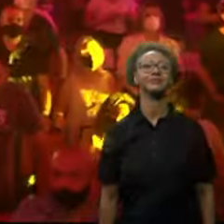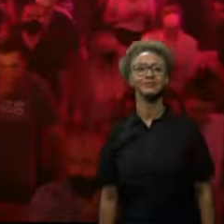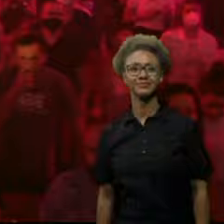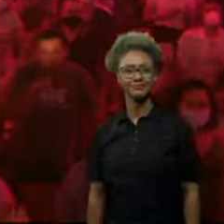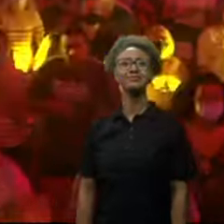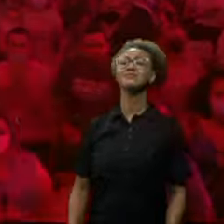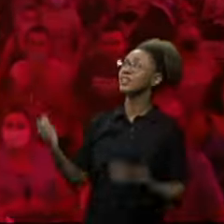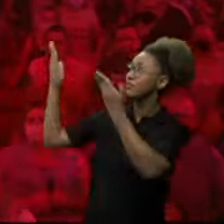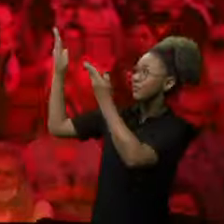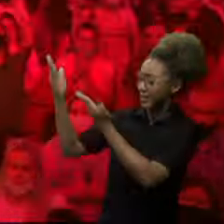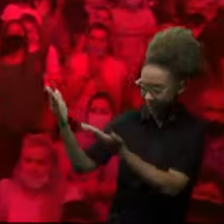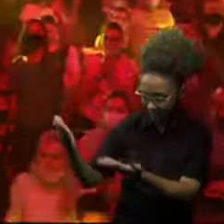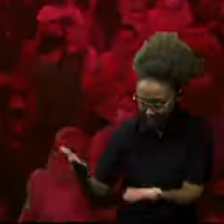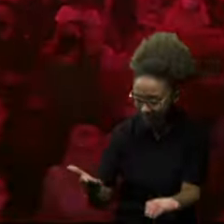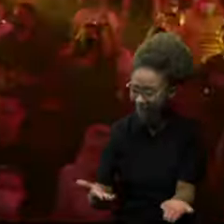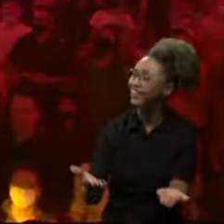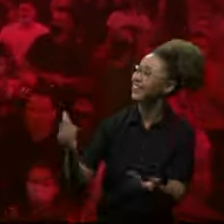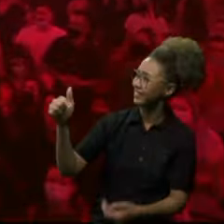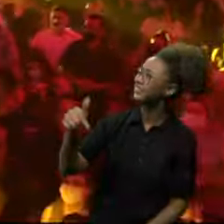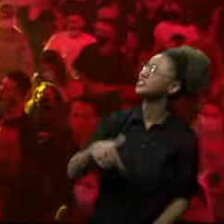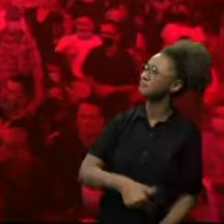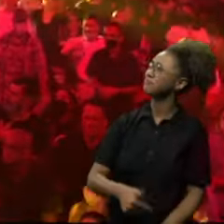e hoje aqui